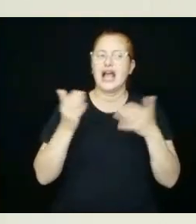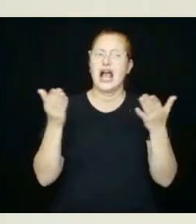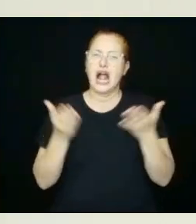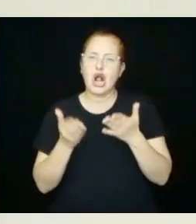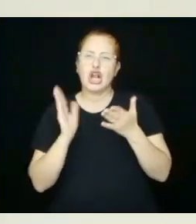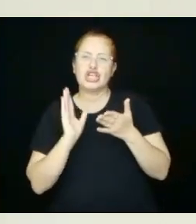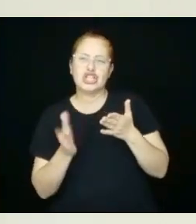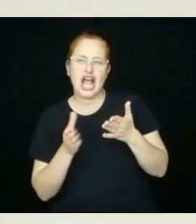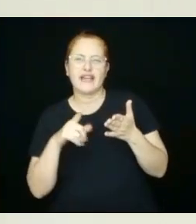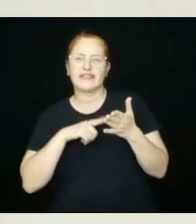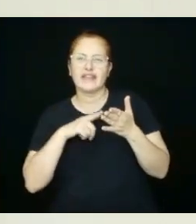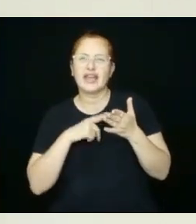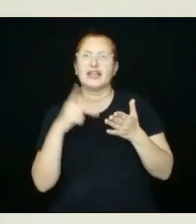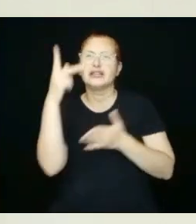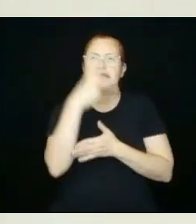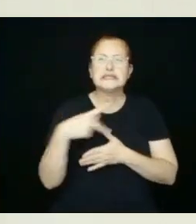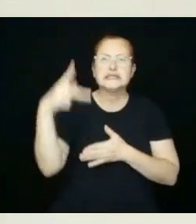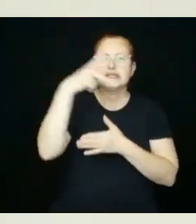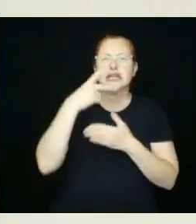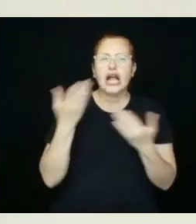é que eu vou, o que eu tenho